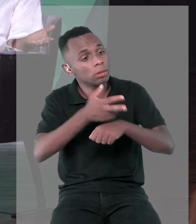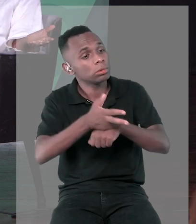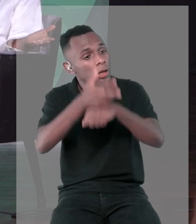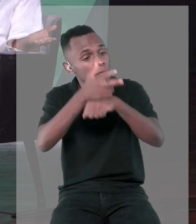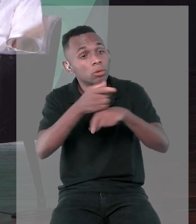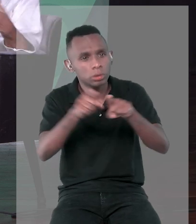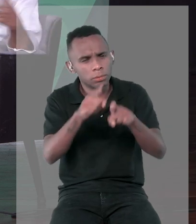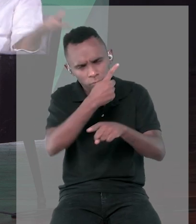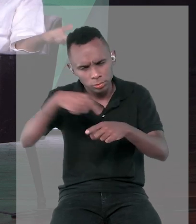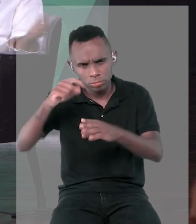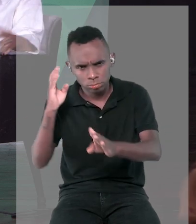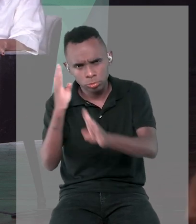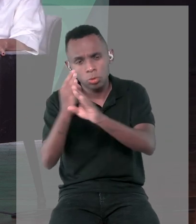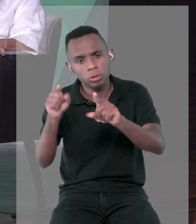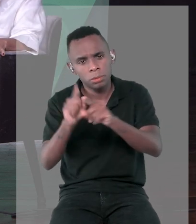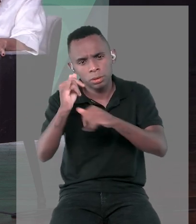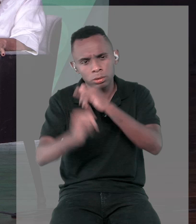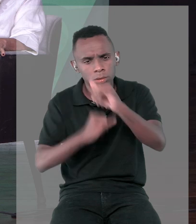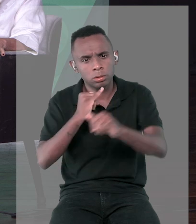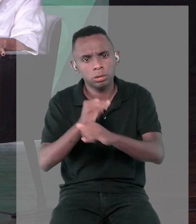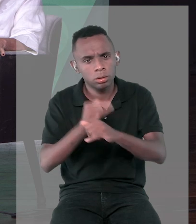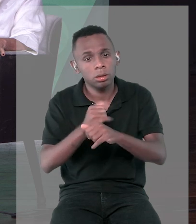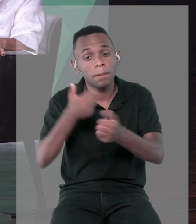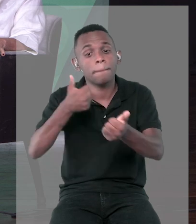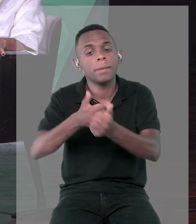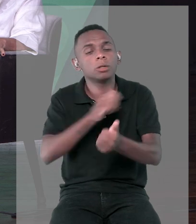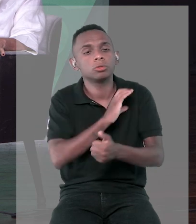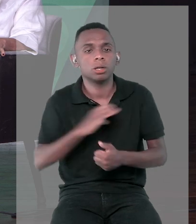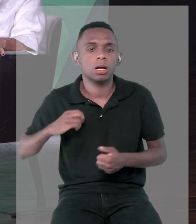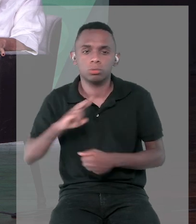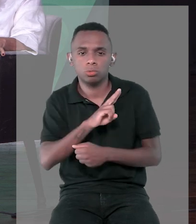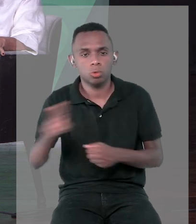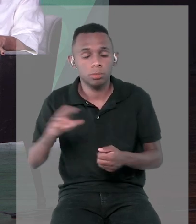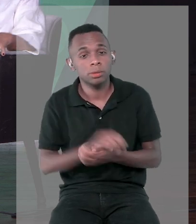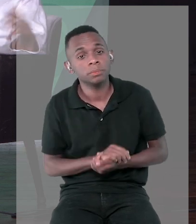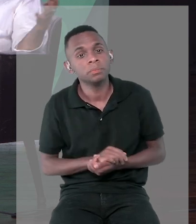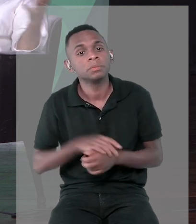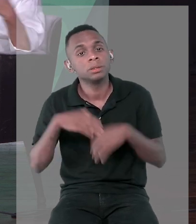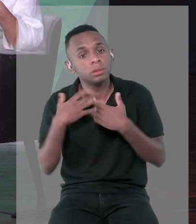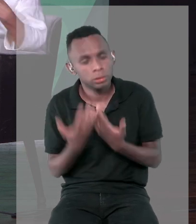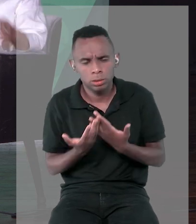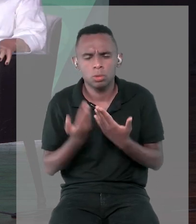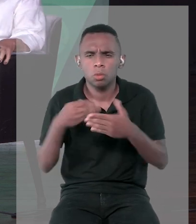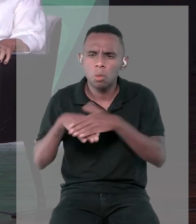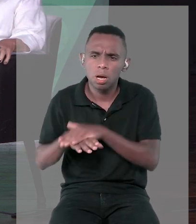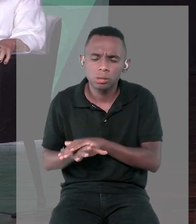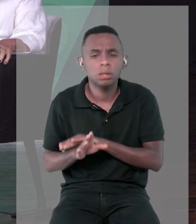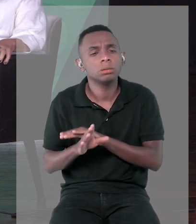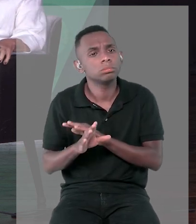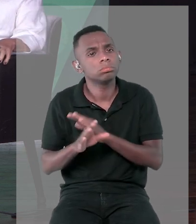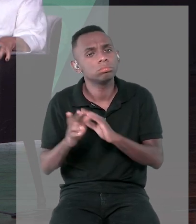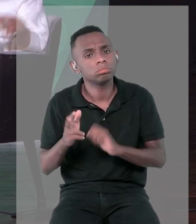documentário dele, né, que vocês encontram aí na internet, que chama Perto de Clarice. Então, eu guardei essa fita há muitos